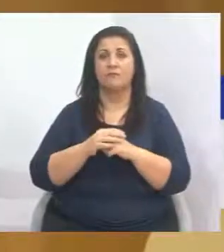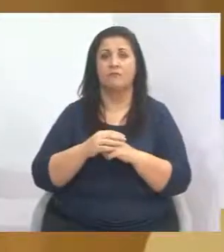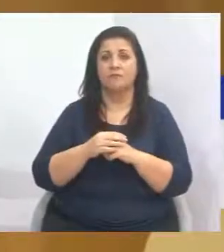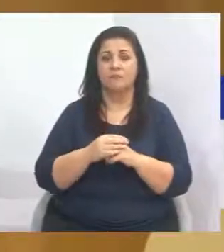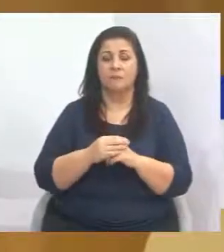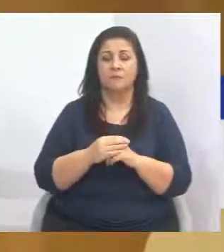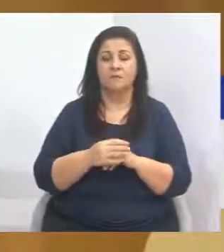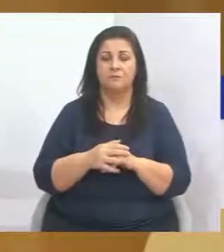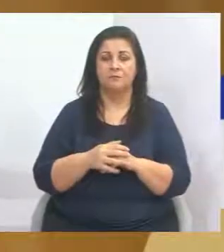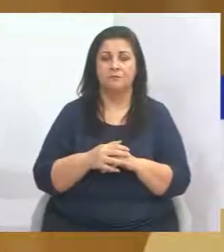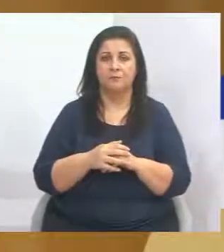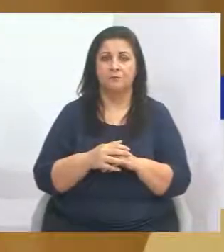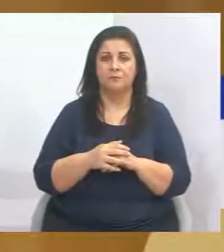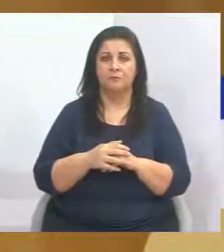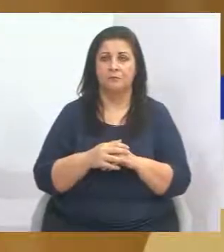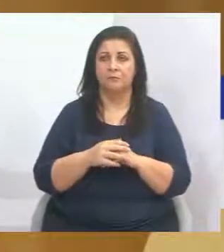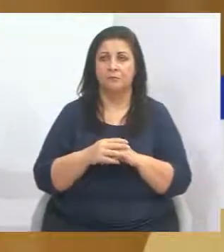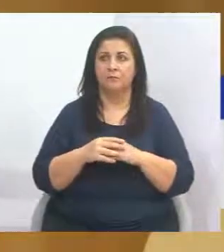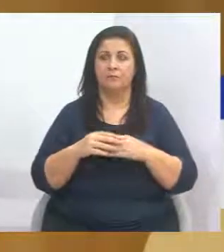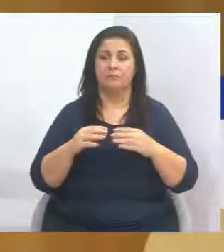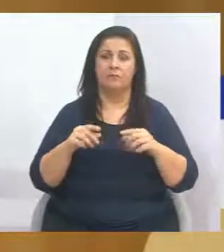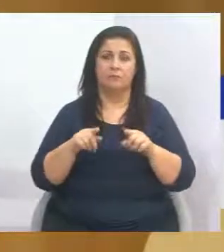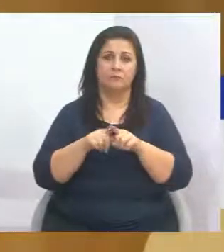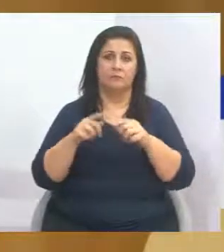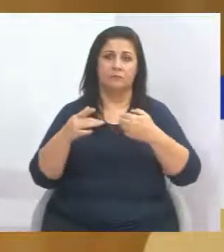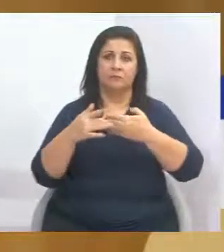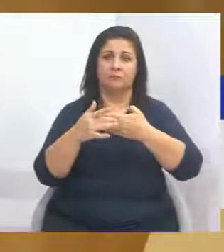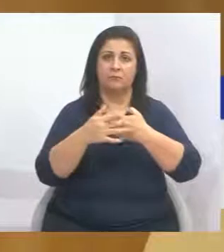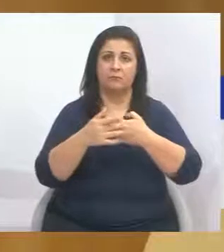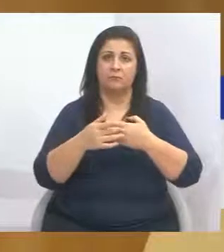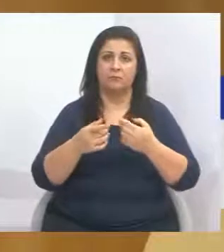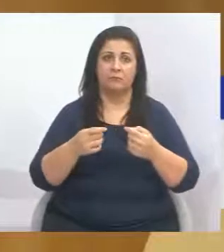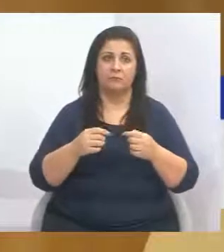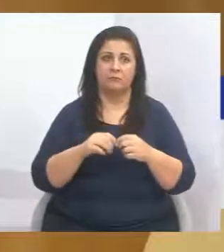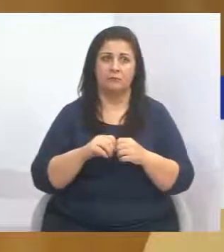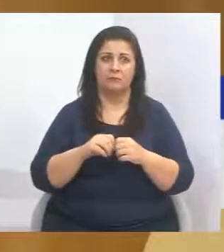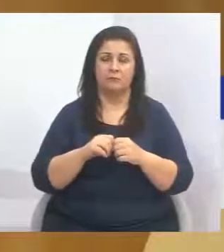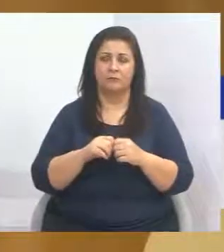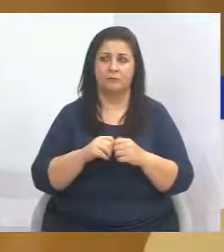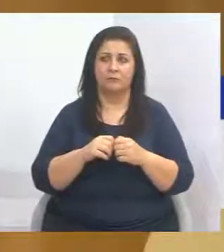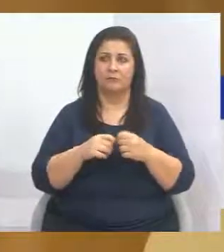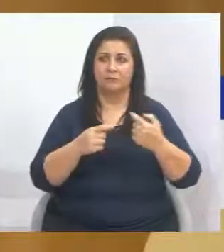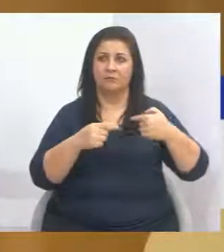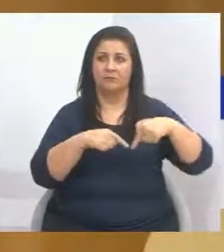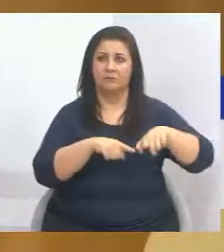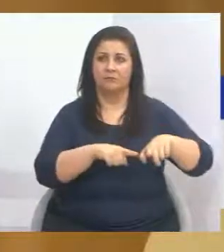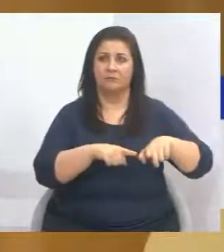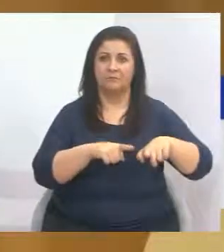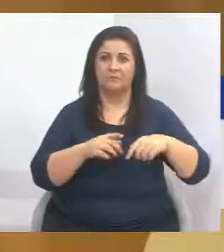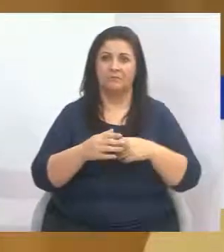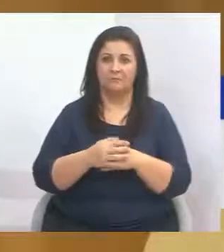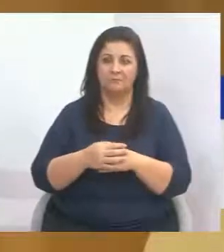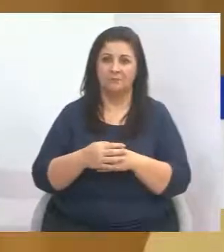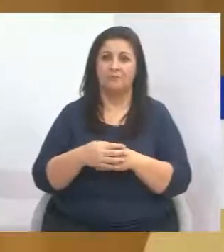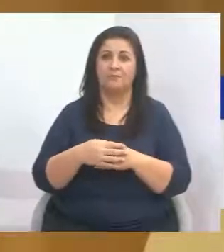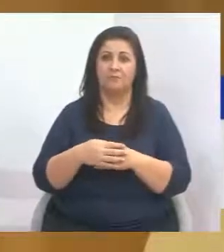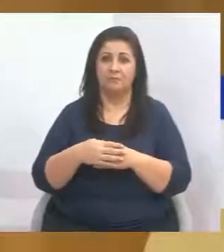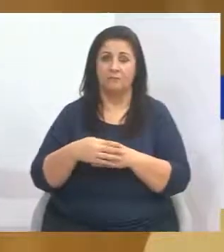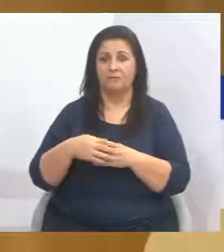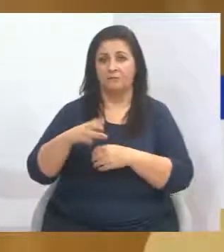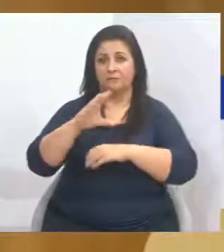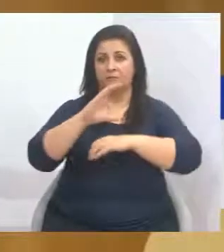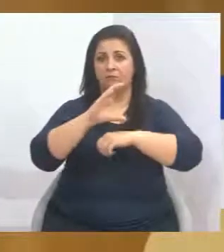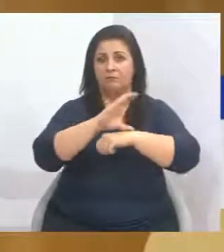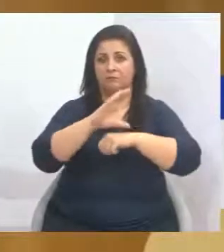restando ocasionada violação aos princípios constitucionais da separação entre os poderes, além de interferir na administração de empresas